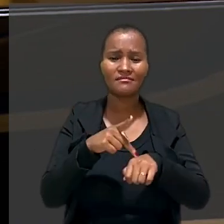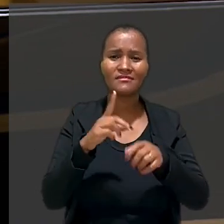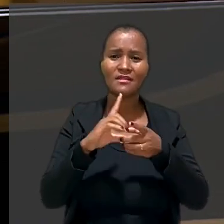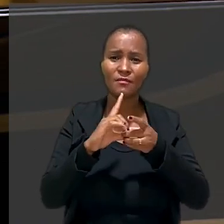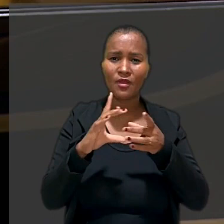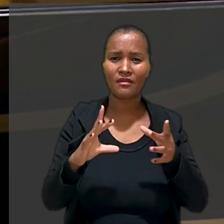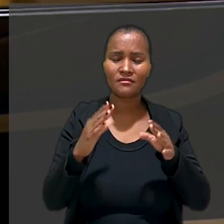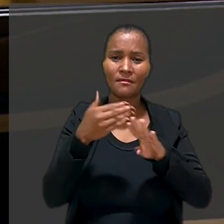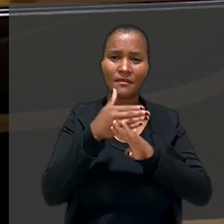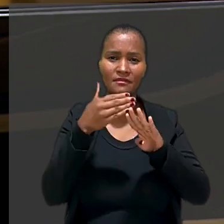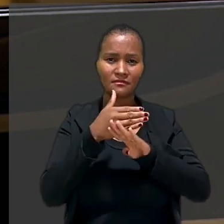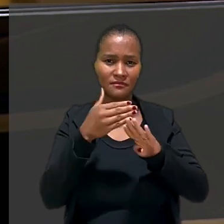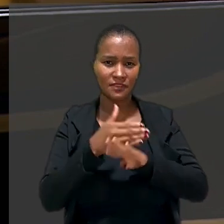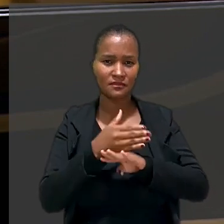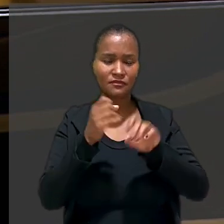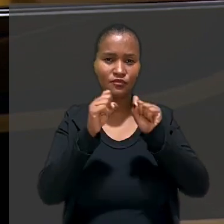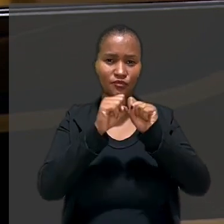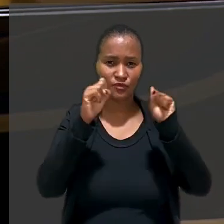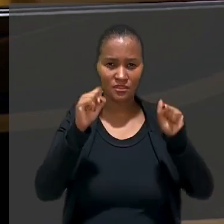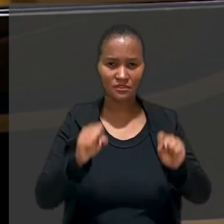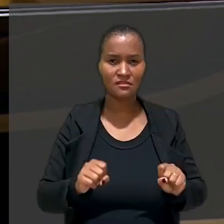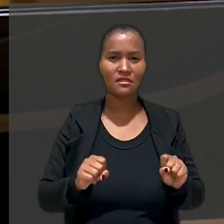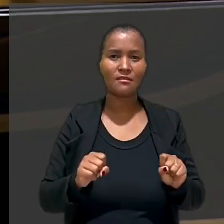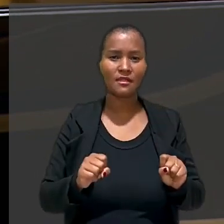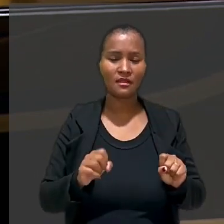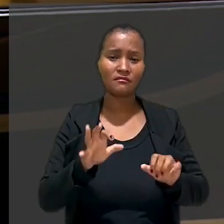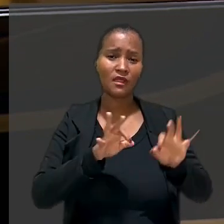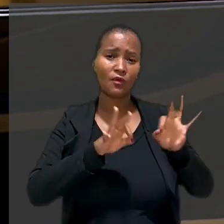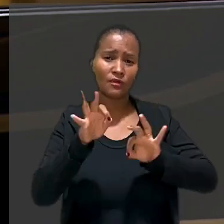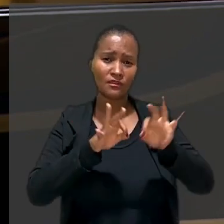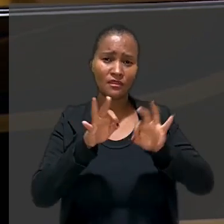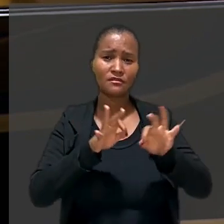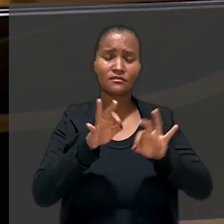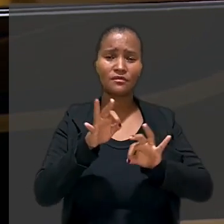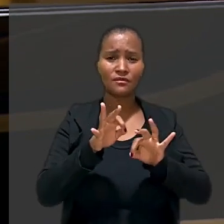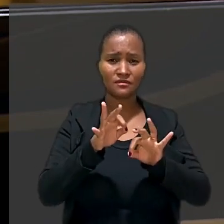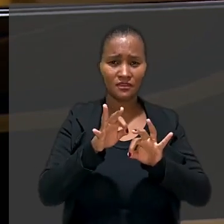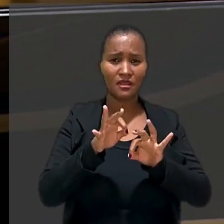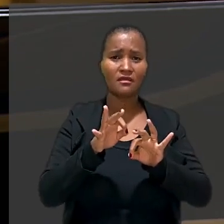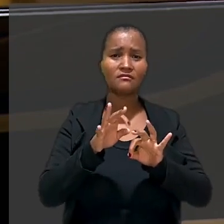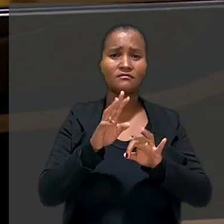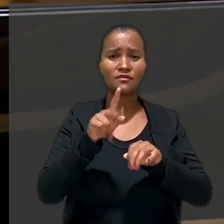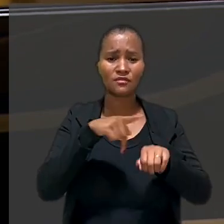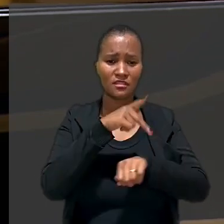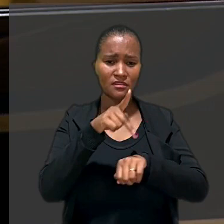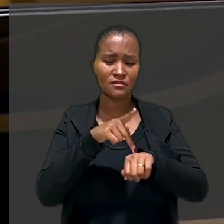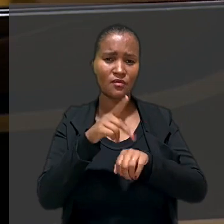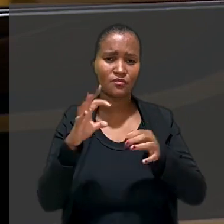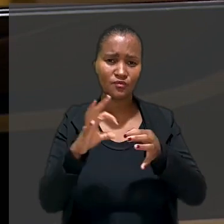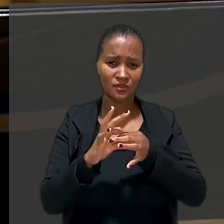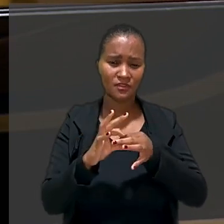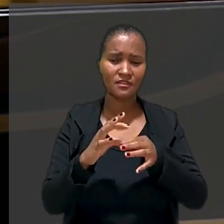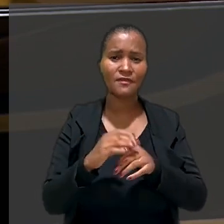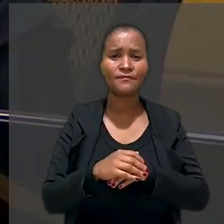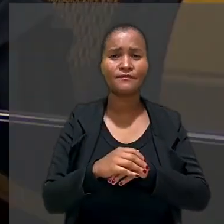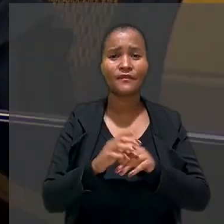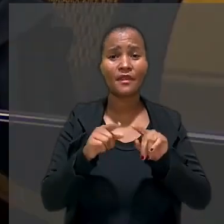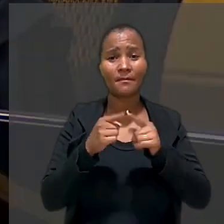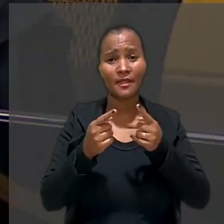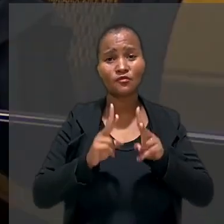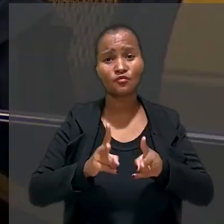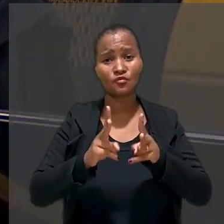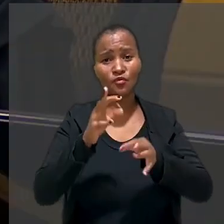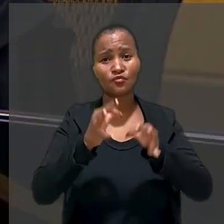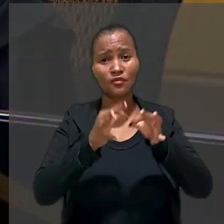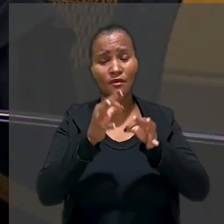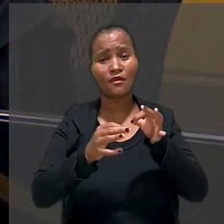demais nações democráticas participantes do sistema da Organização das Nações Unidas. No